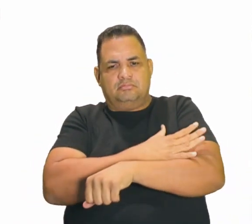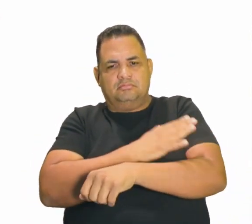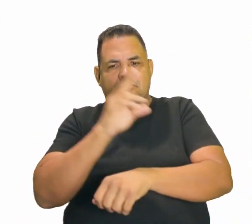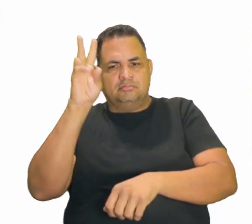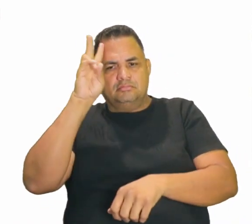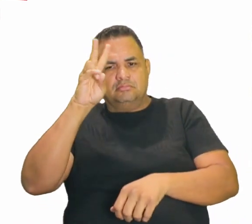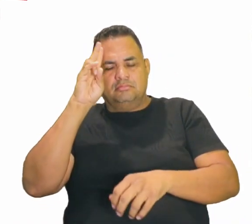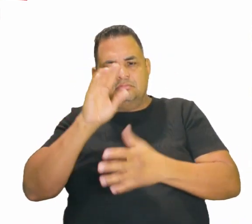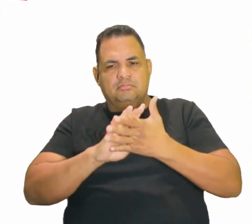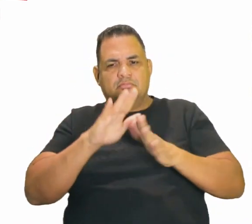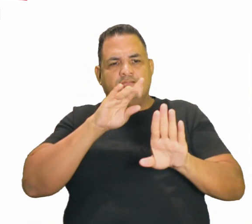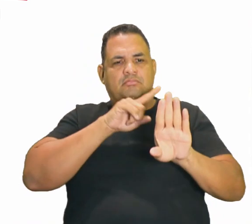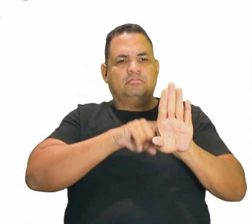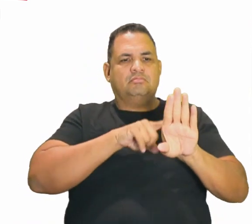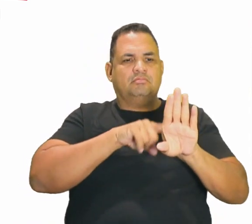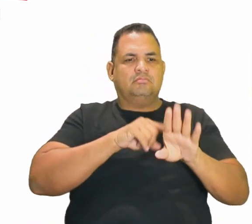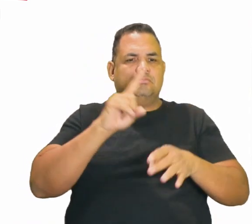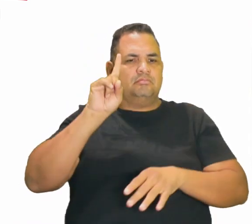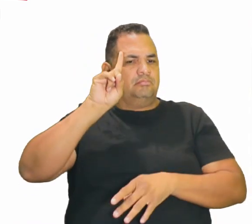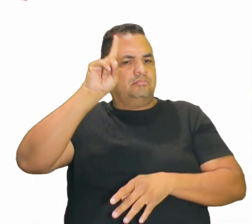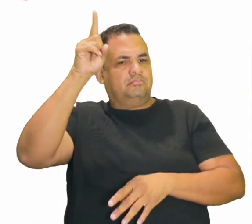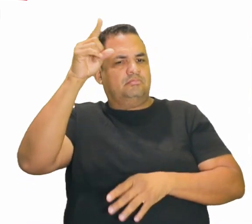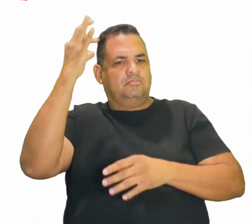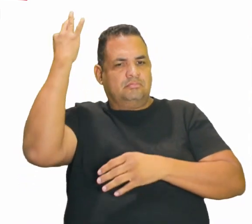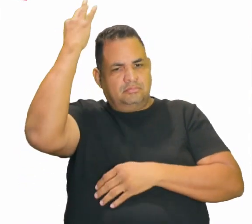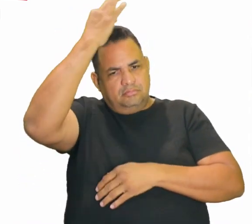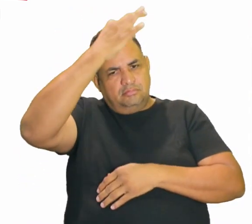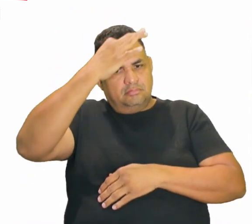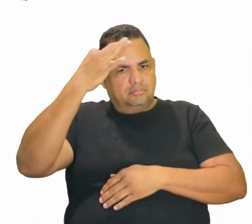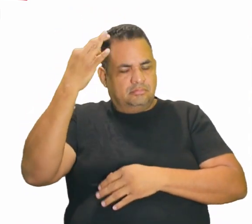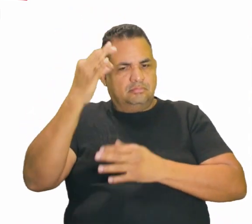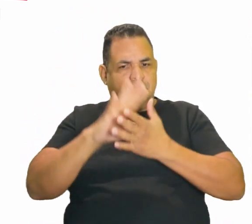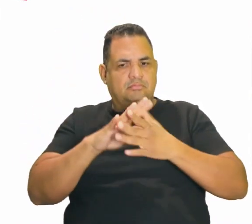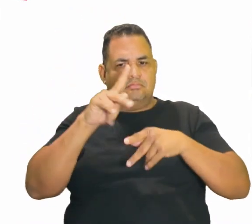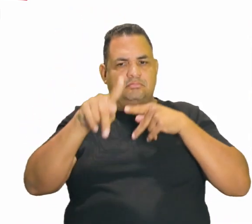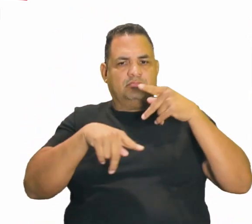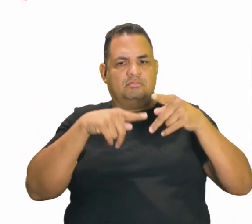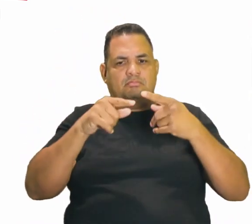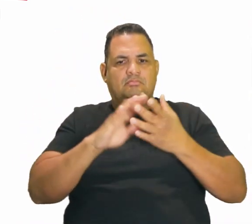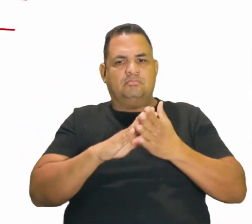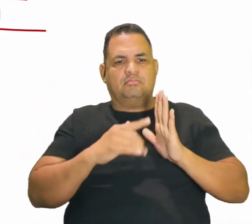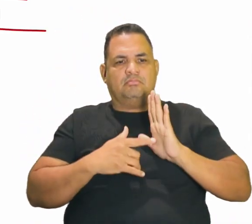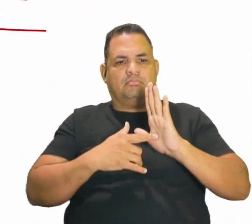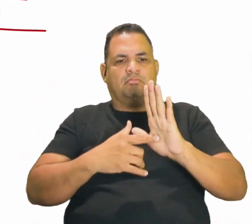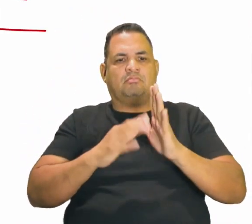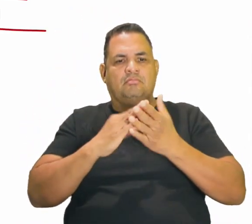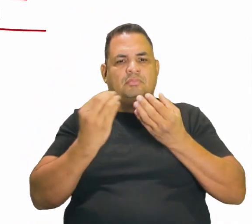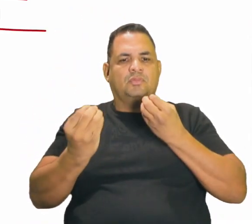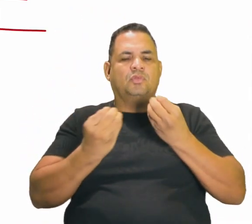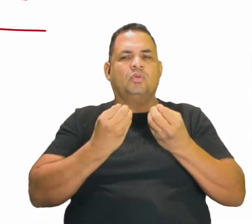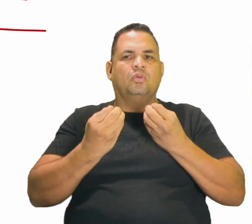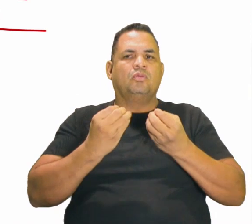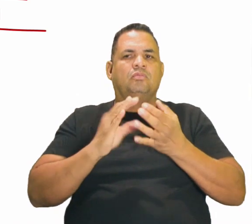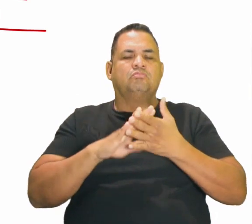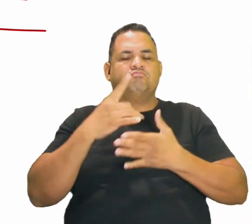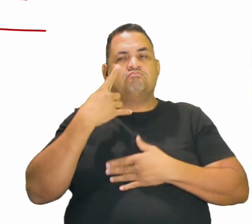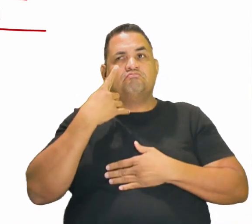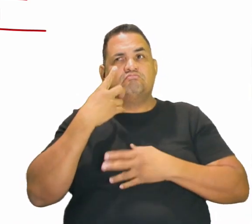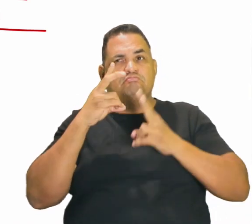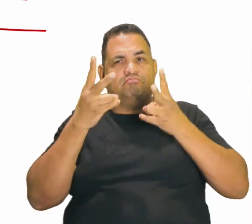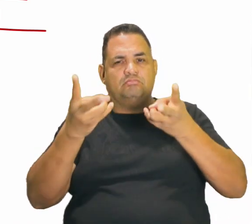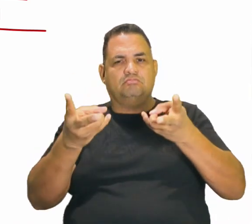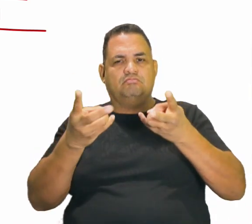históricas e ideológicas intelectuais espirituais de um povo refletindo seu modo de